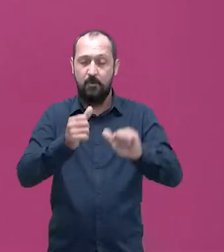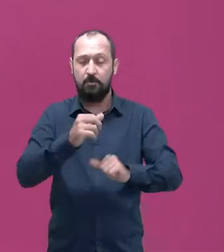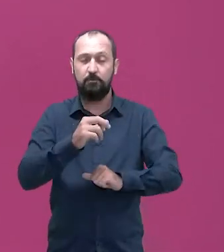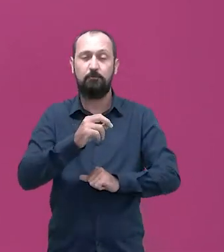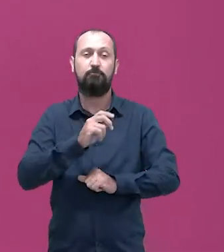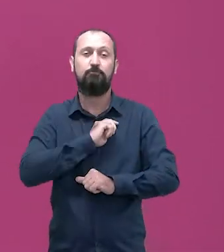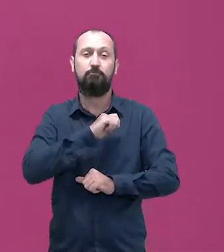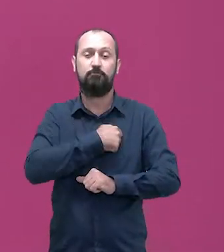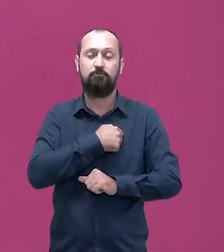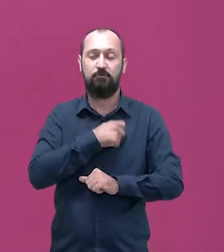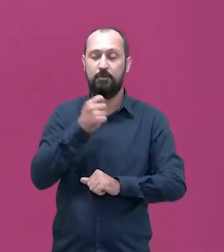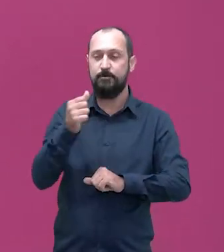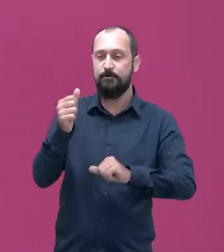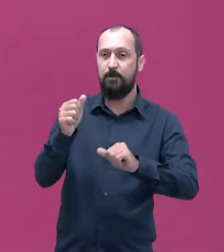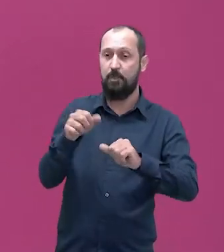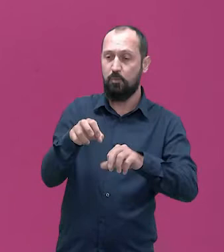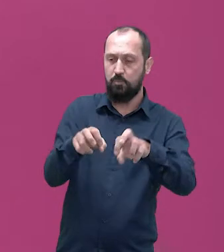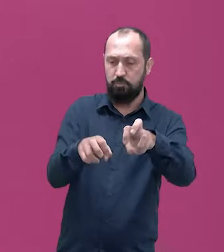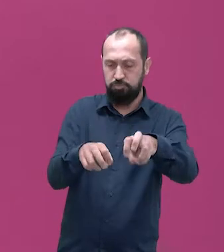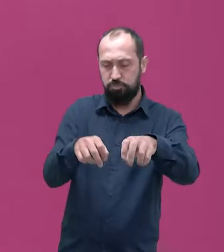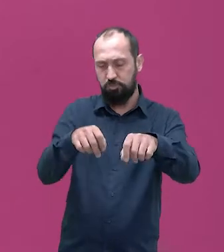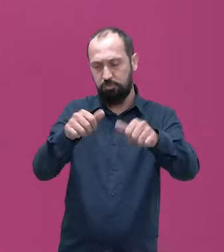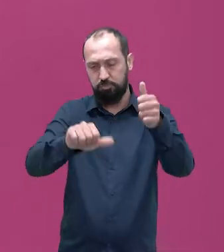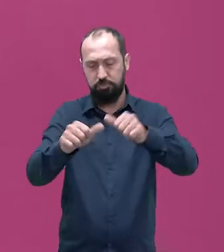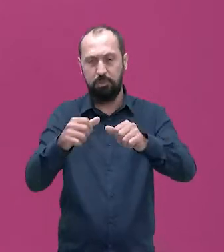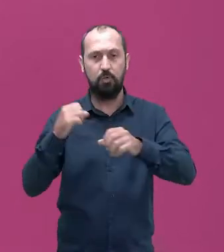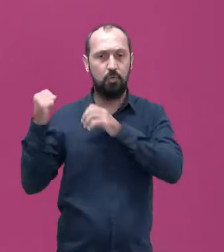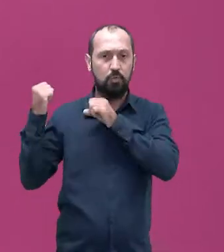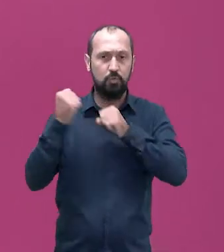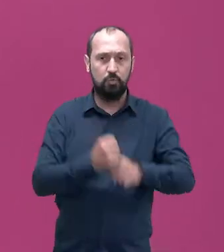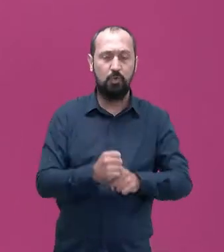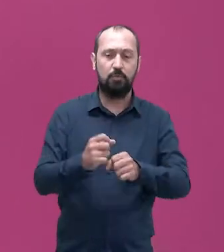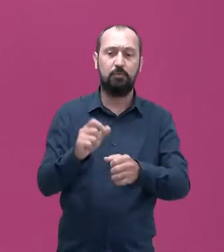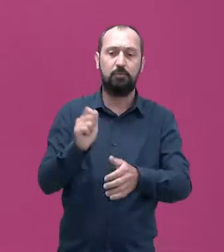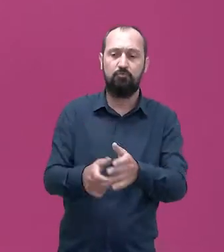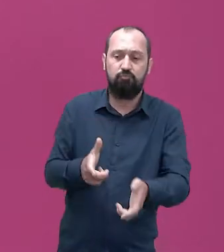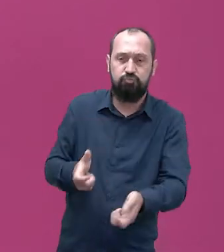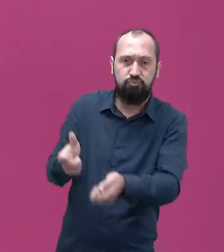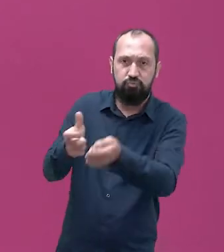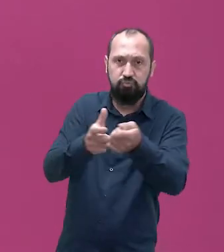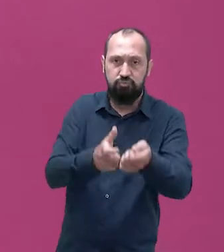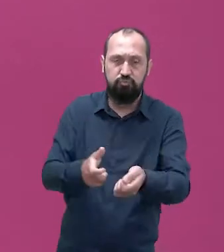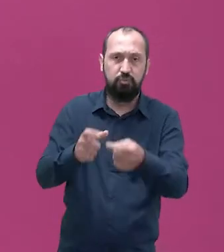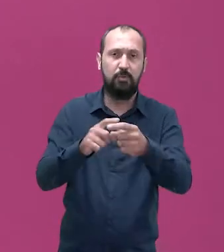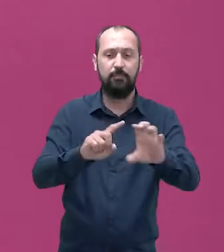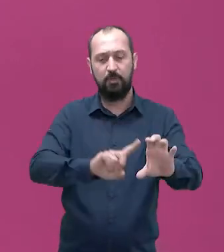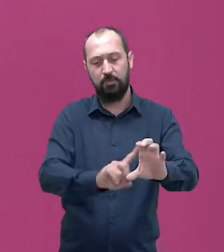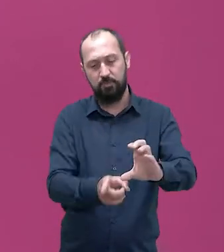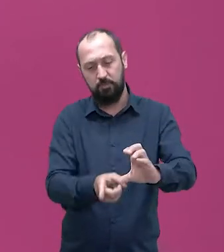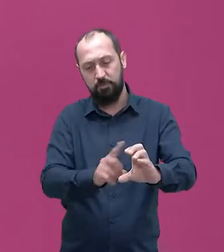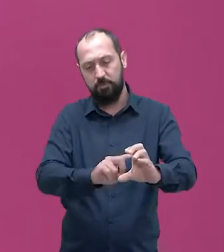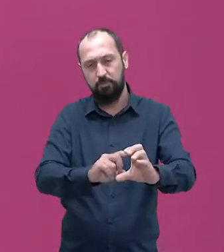É aquele que faz a inspeção no seu veículo. Cinto de segurança, extintor,